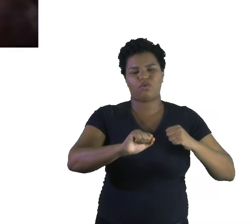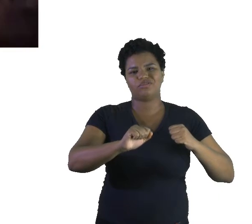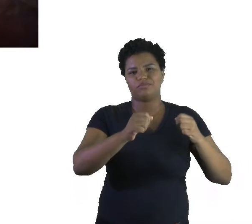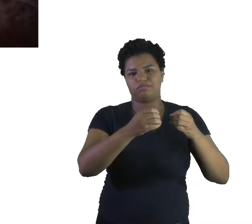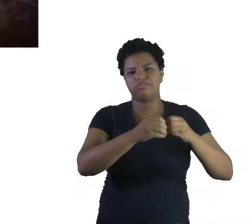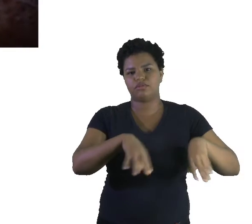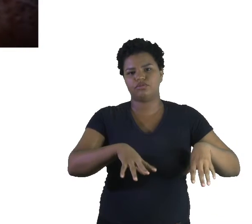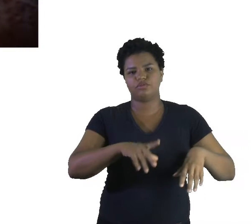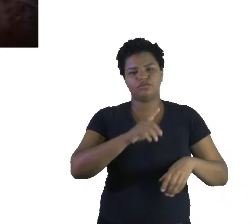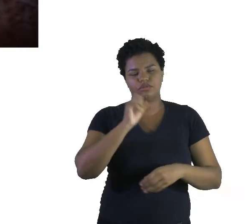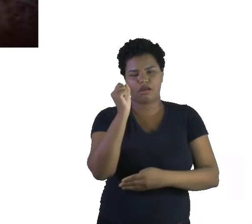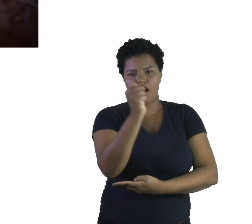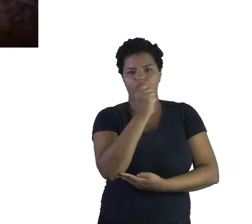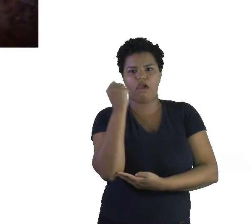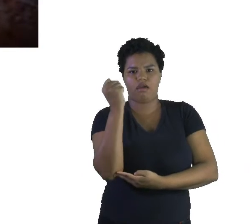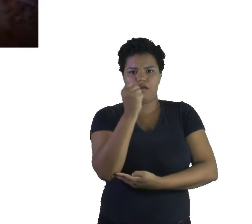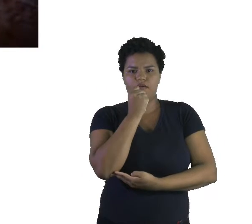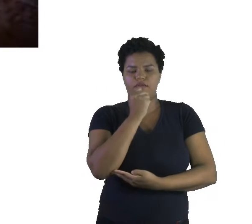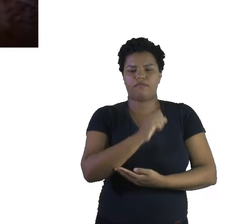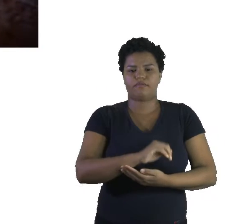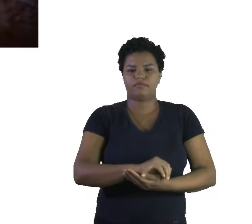graves.